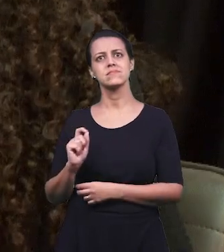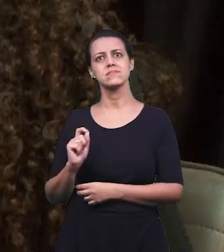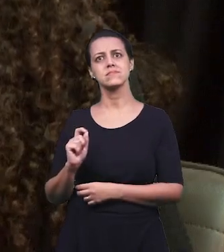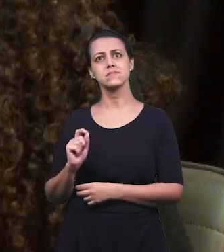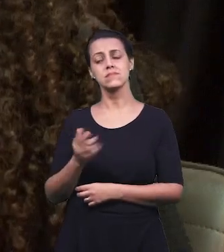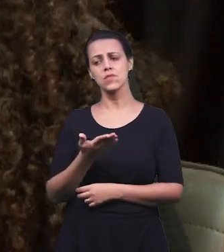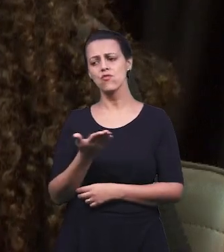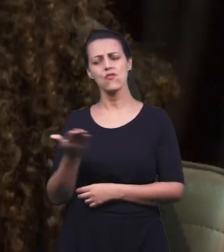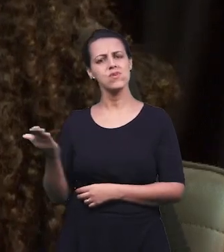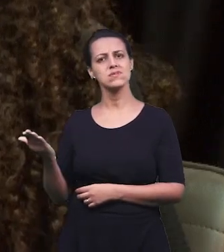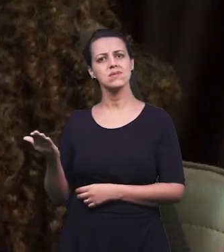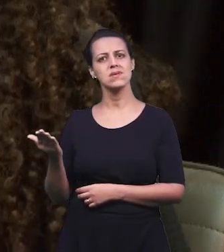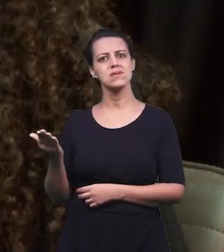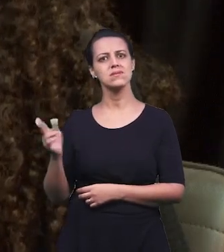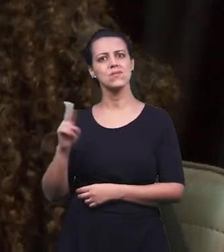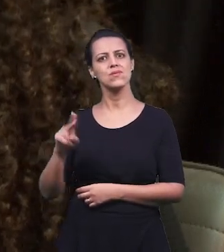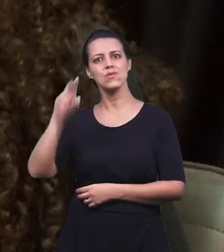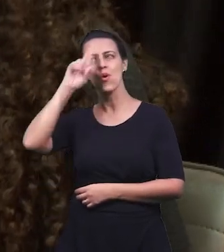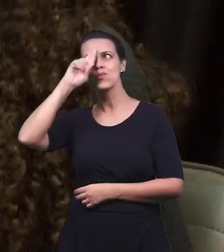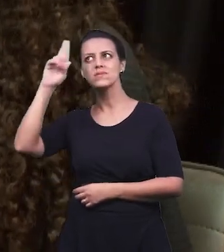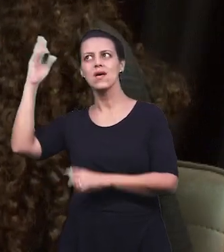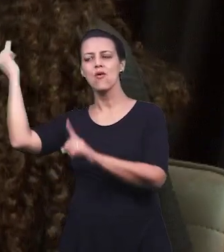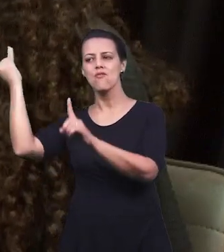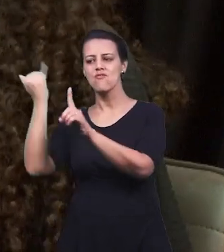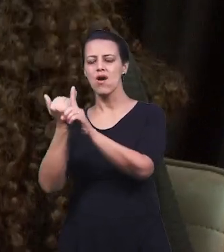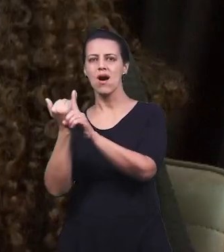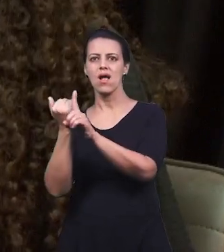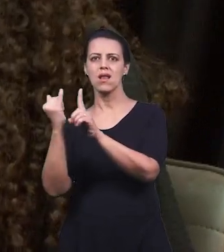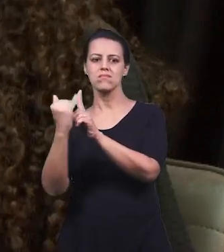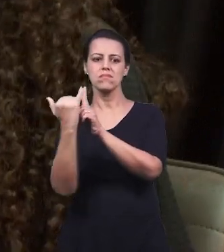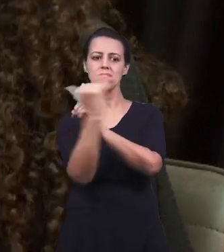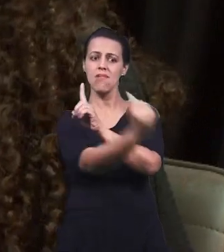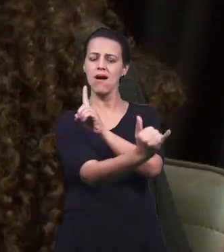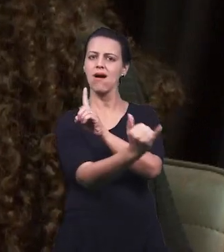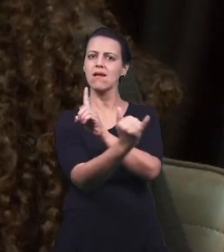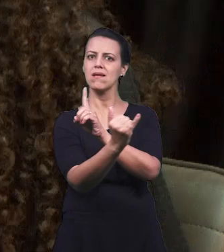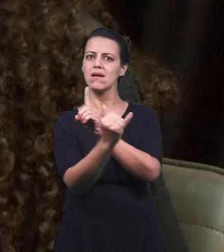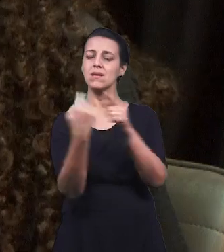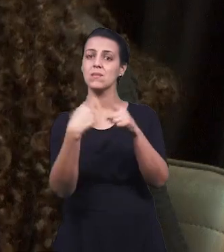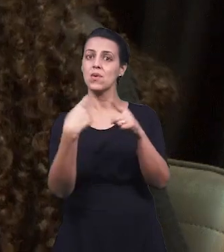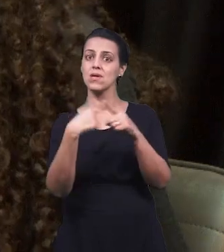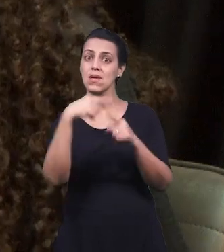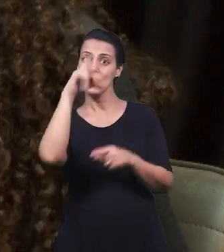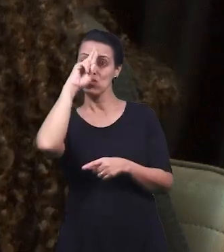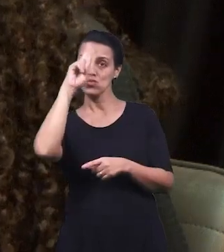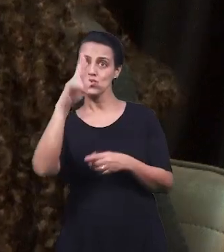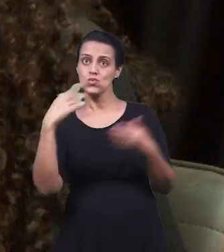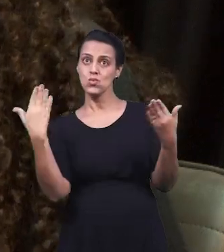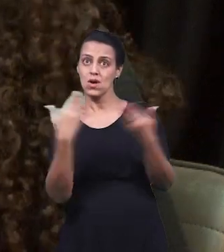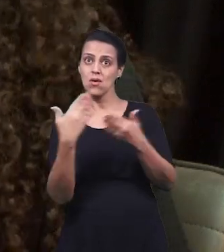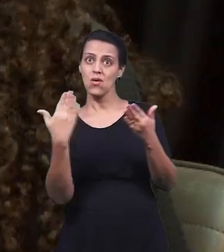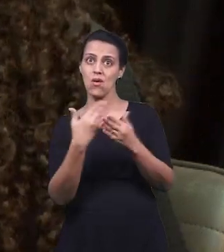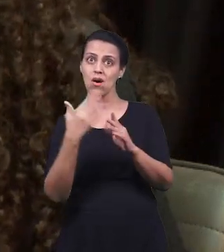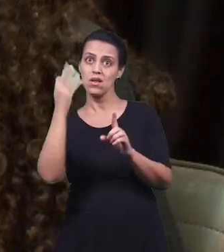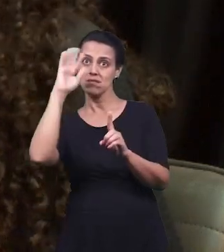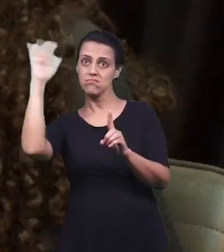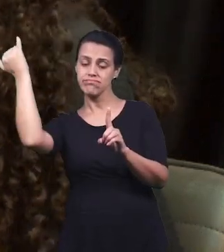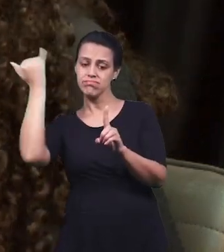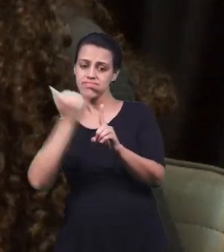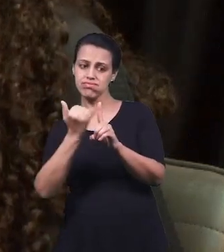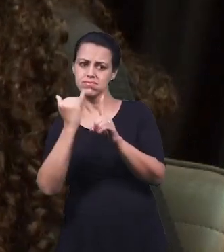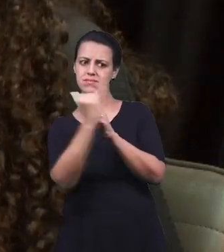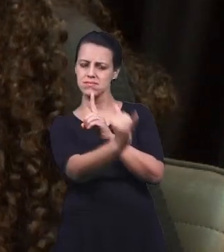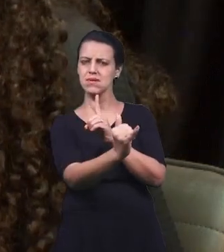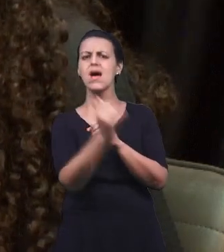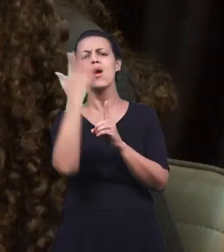que vocês são a voz do Senhor para o surdo, porque o surdo só consegue ouvir, né, a voz do Senhor. Claro que o Senhor